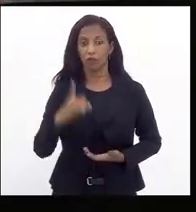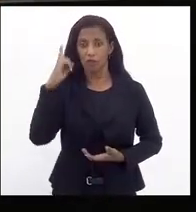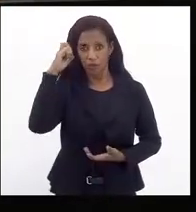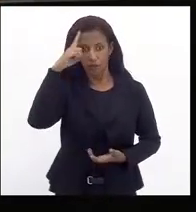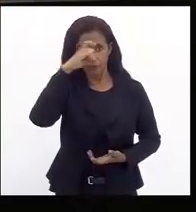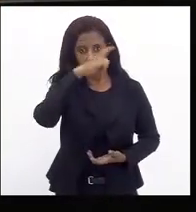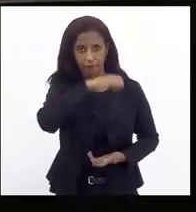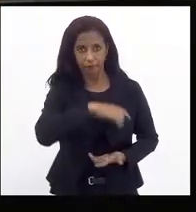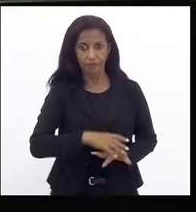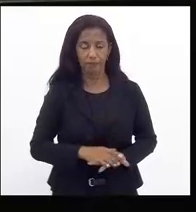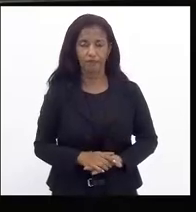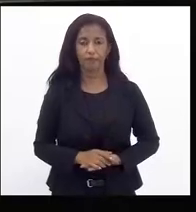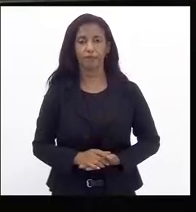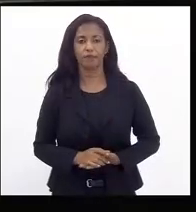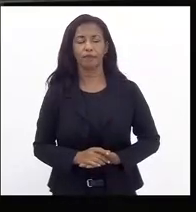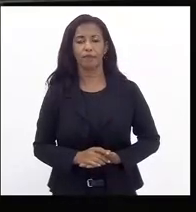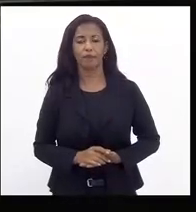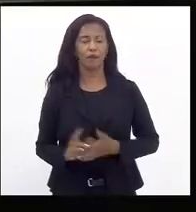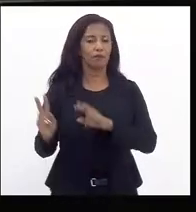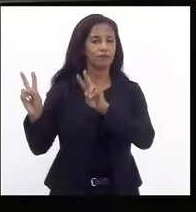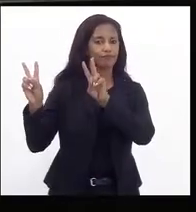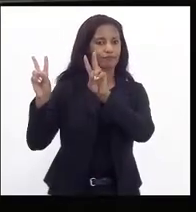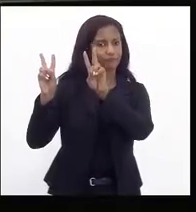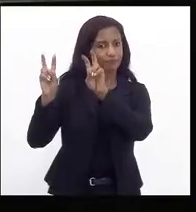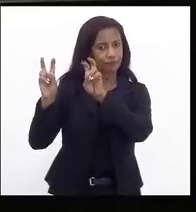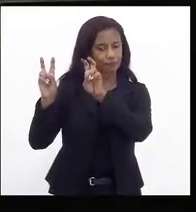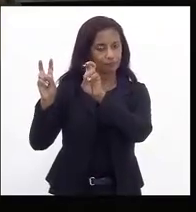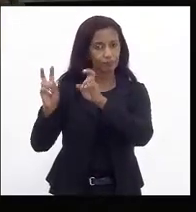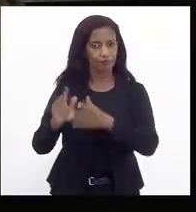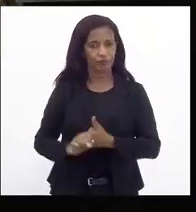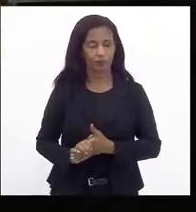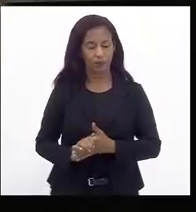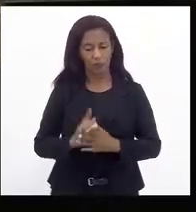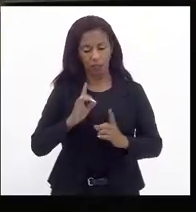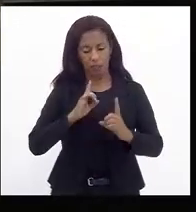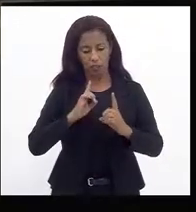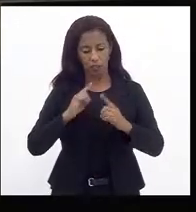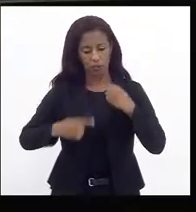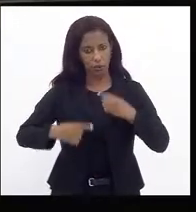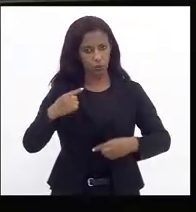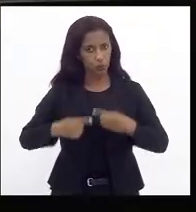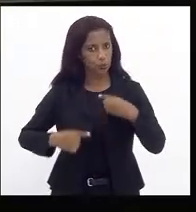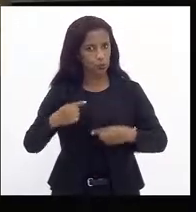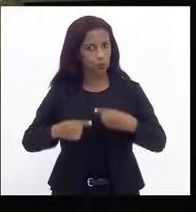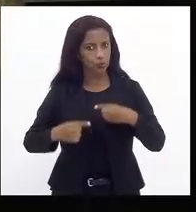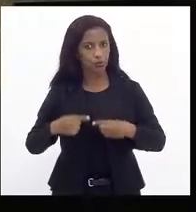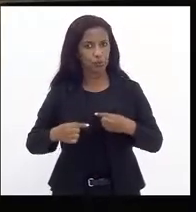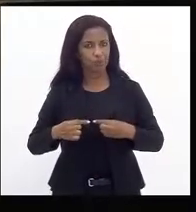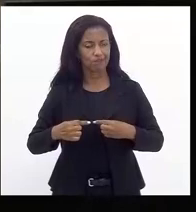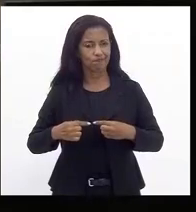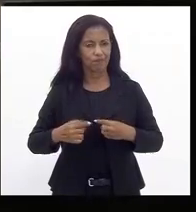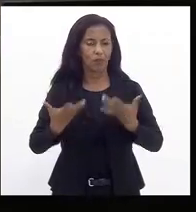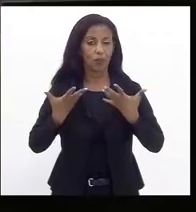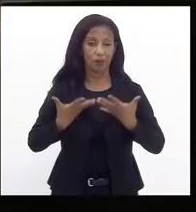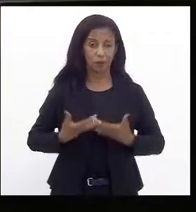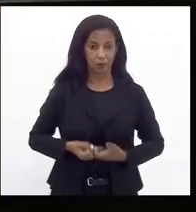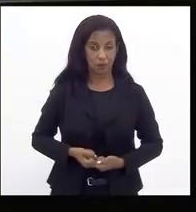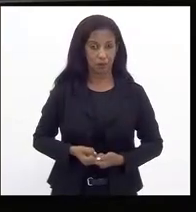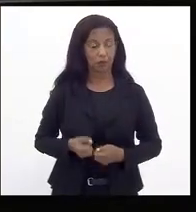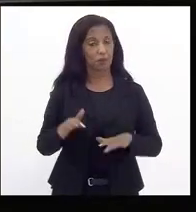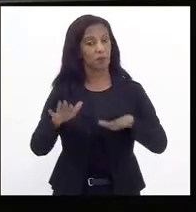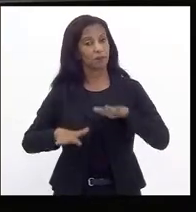difícil um tema discutido à exaustão